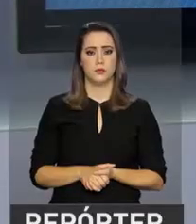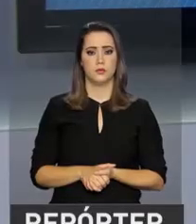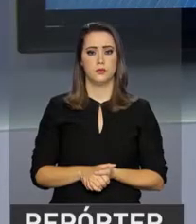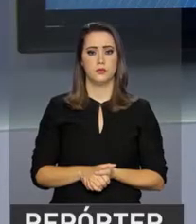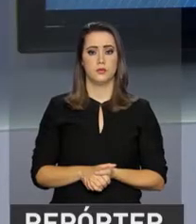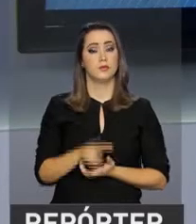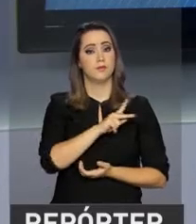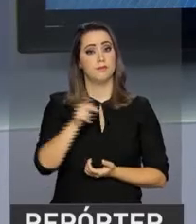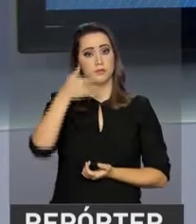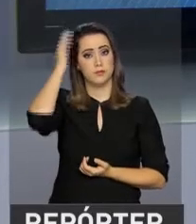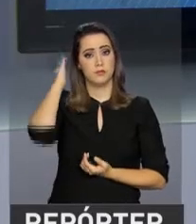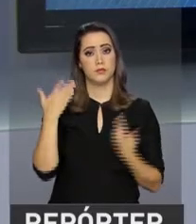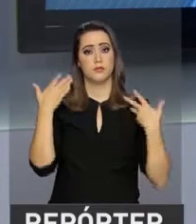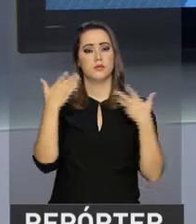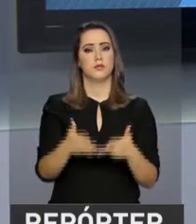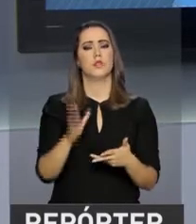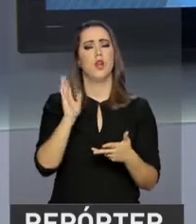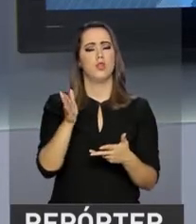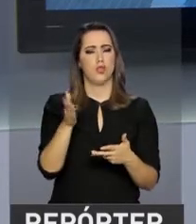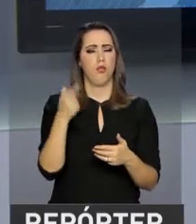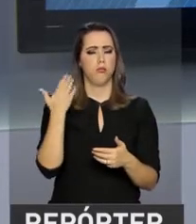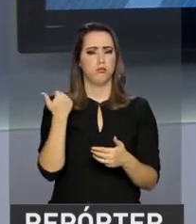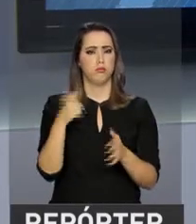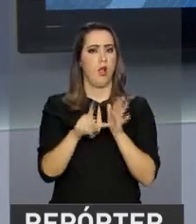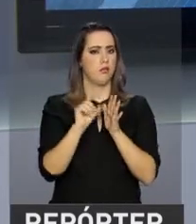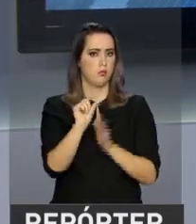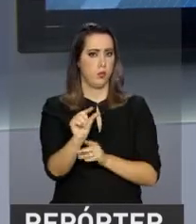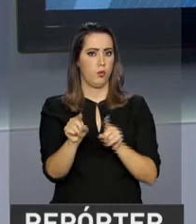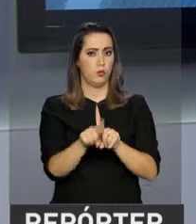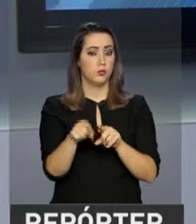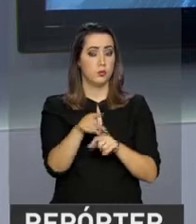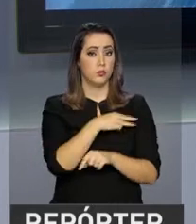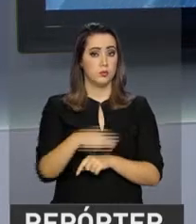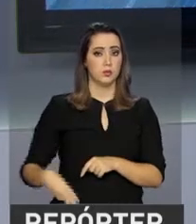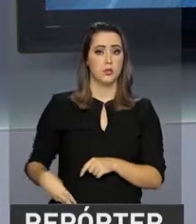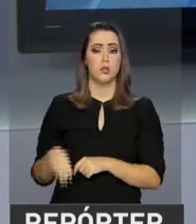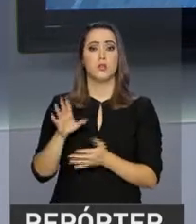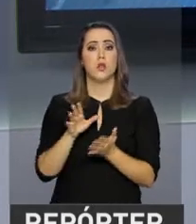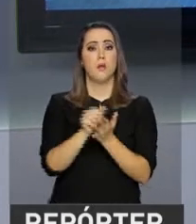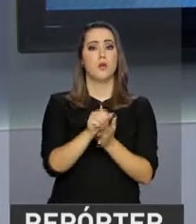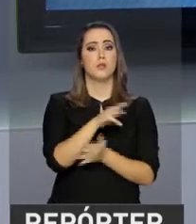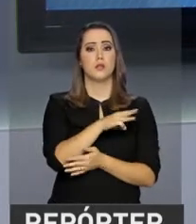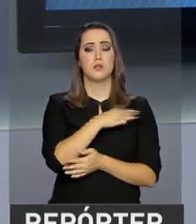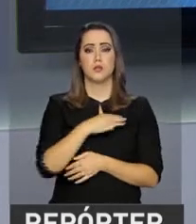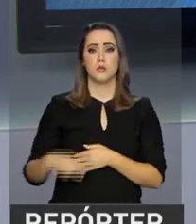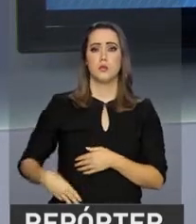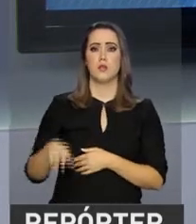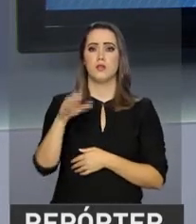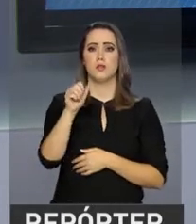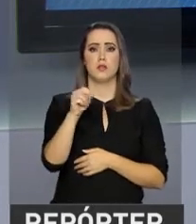o presidente michel temer participou agora pouco da posse do ministro carlos marun na secretaria de governo da